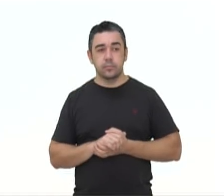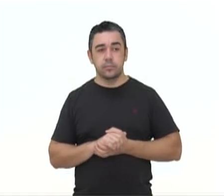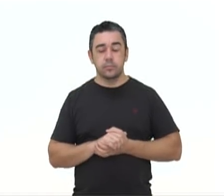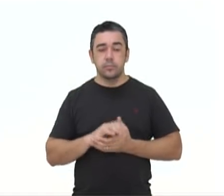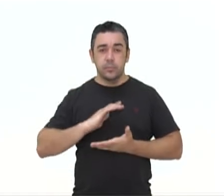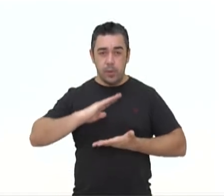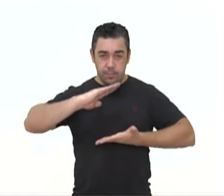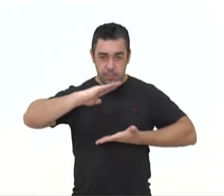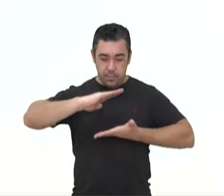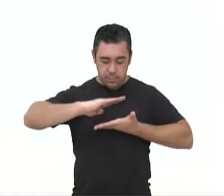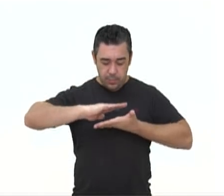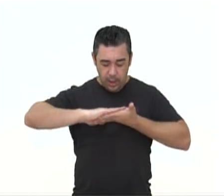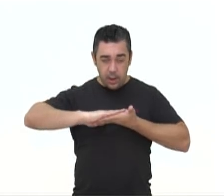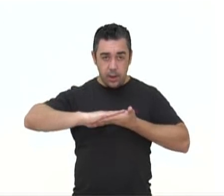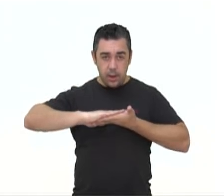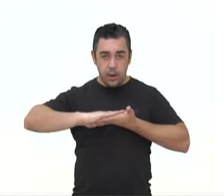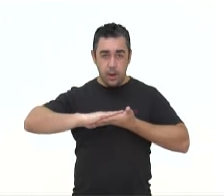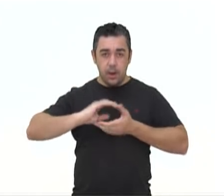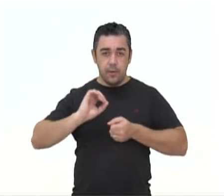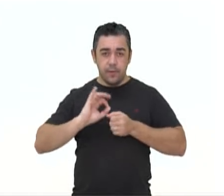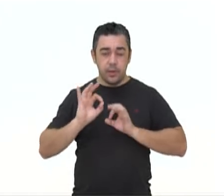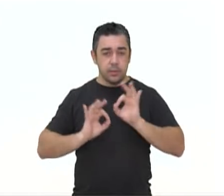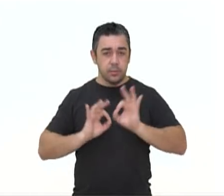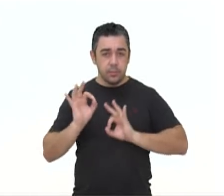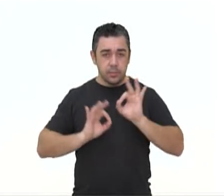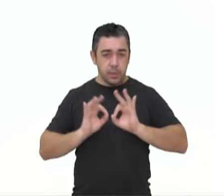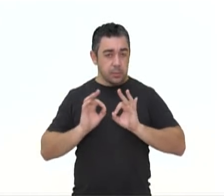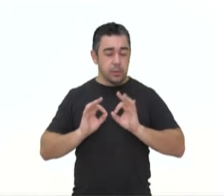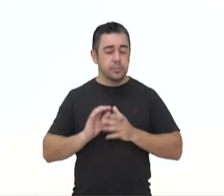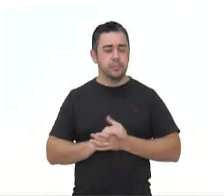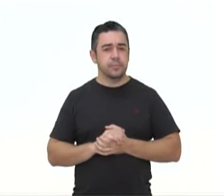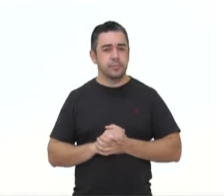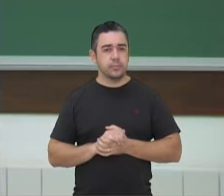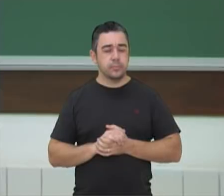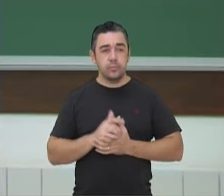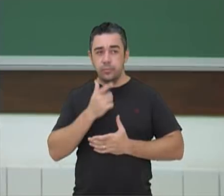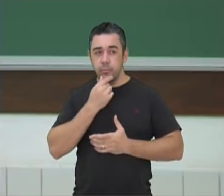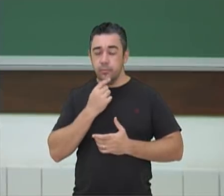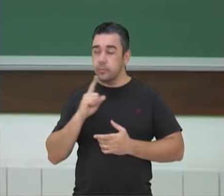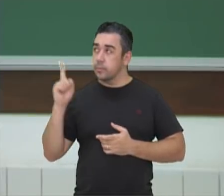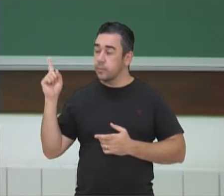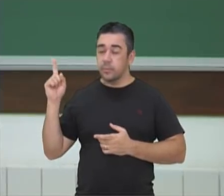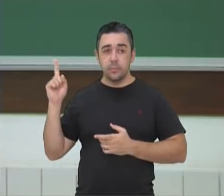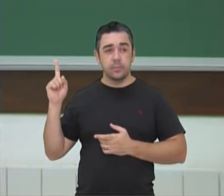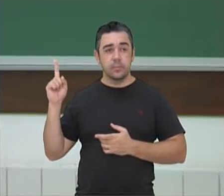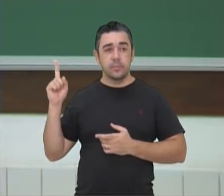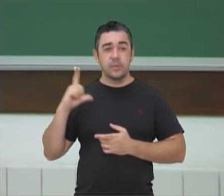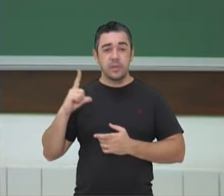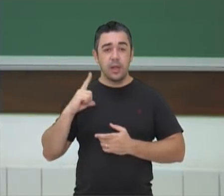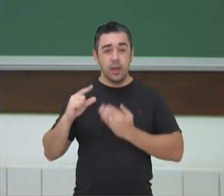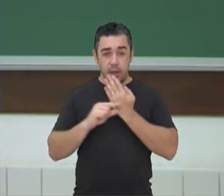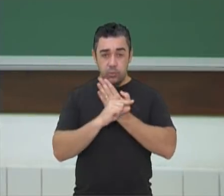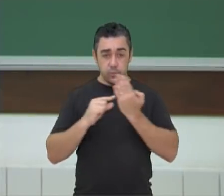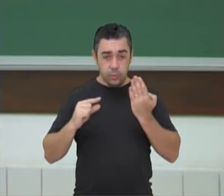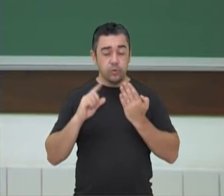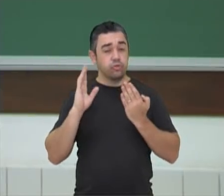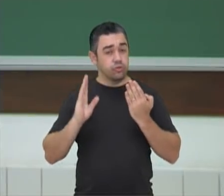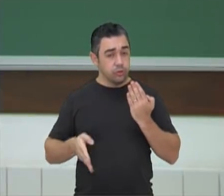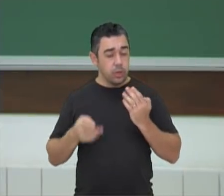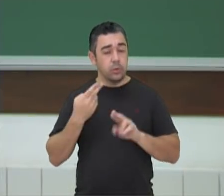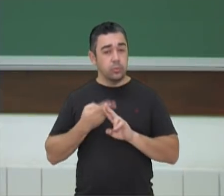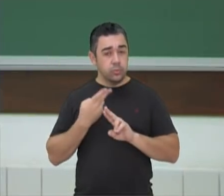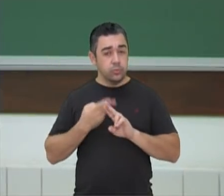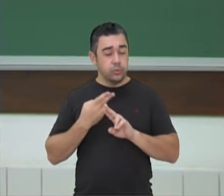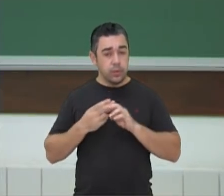de cobre e que fez o aperfeiçoamento desse instrumento. Leeuwenhoek já utilizava esse aparelho,